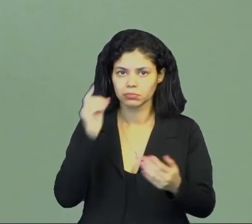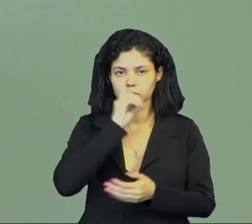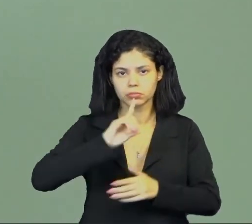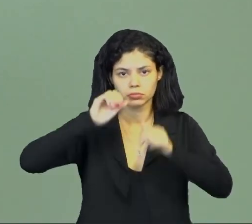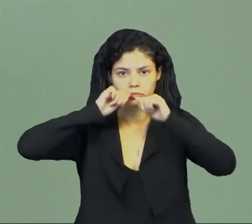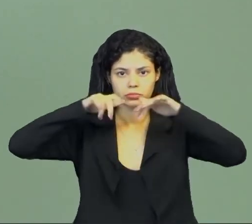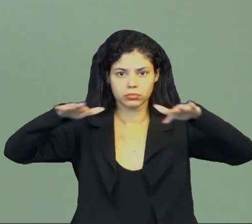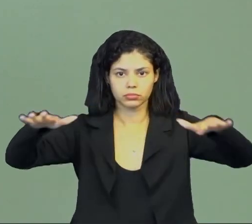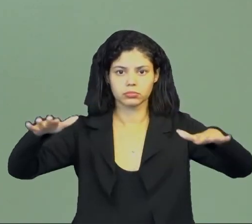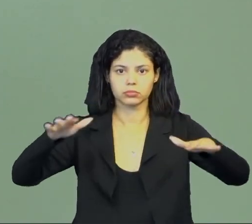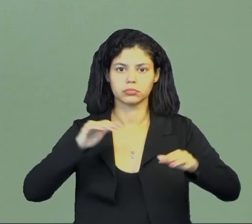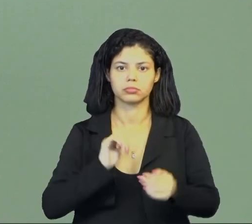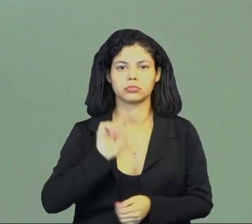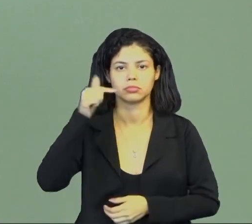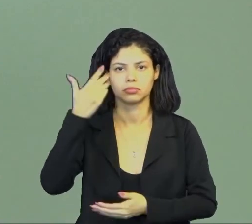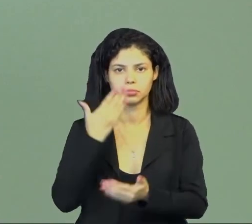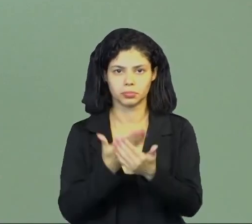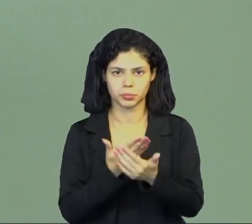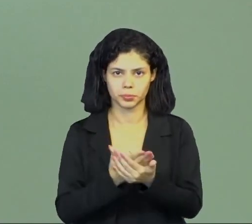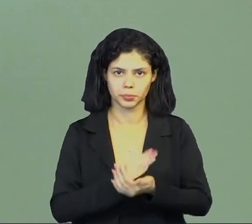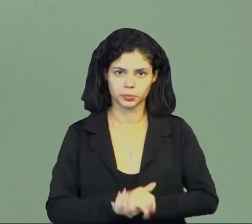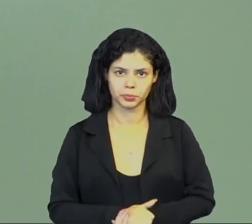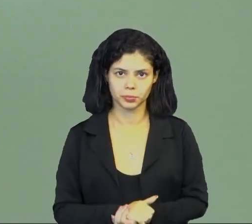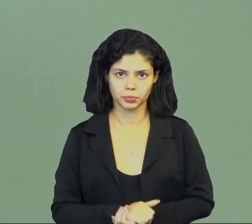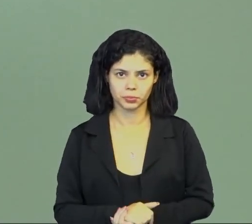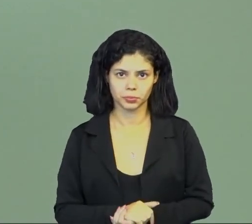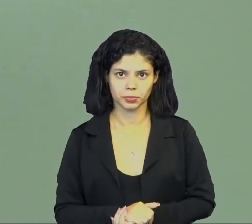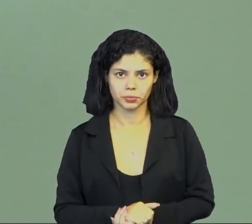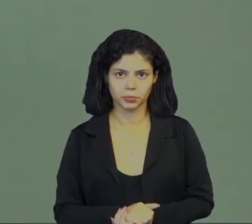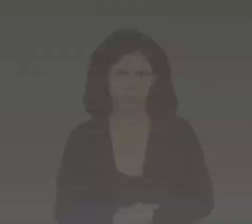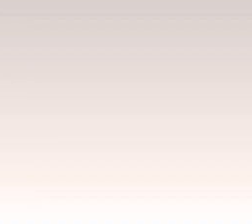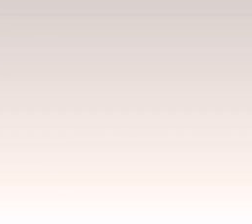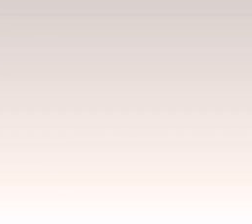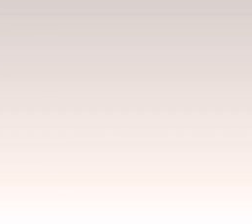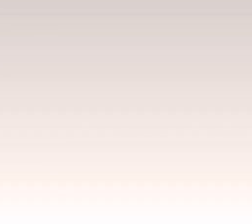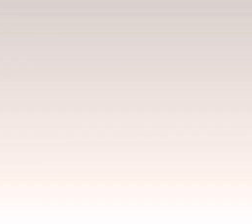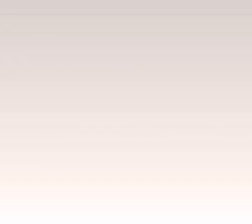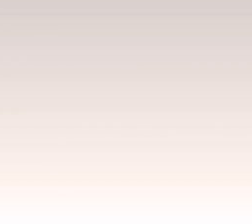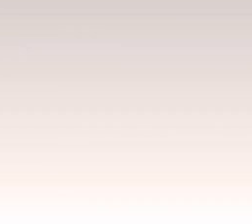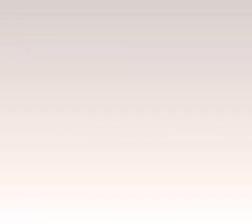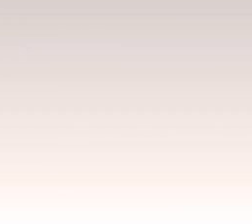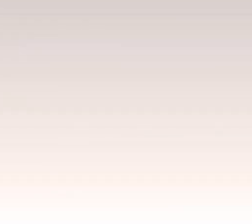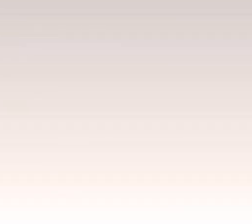fiquem com Deus e até a próxima aula.